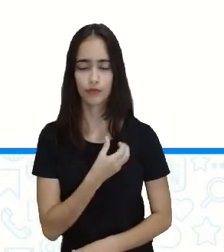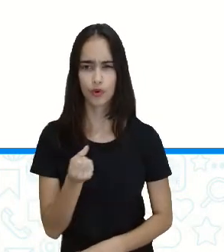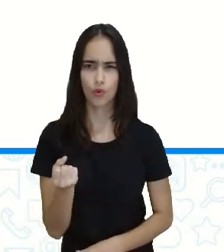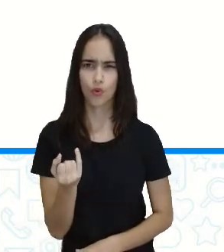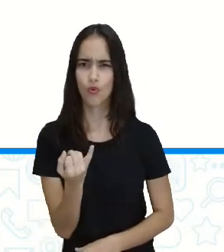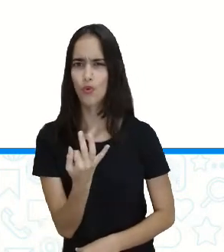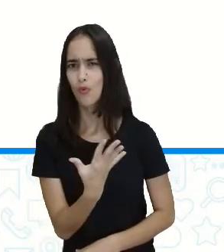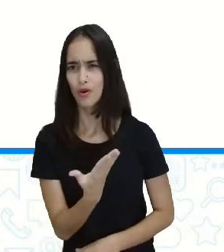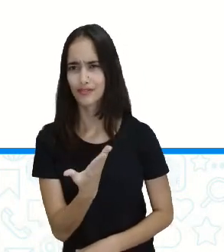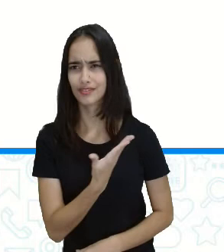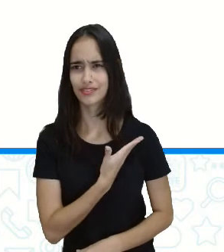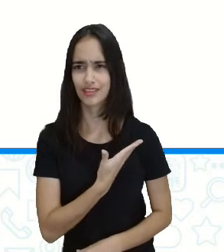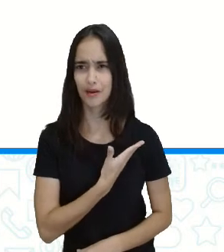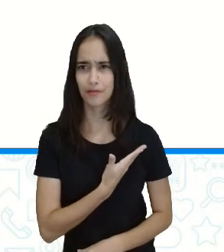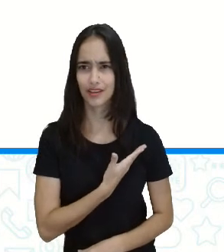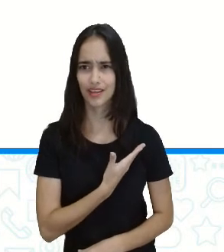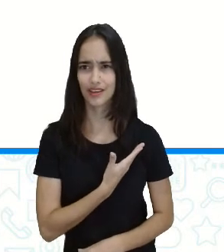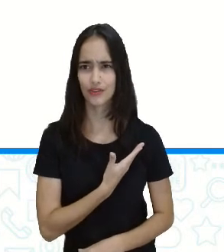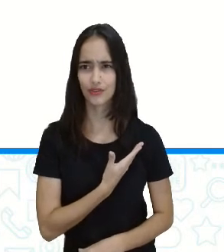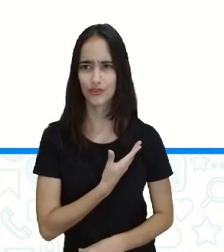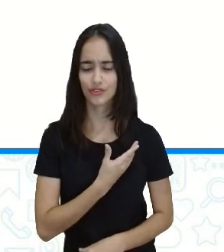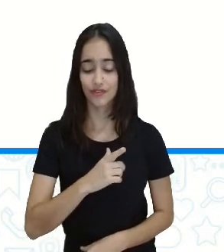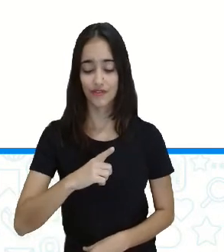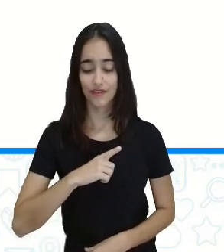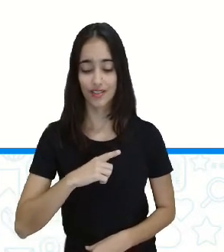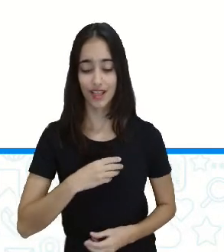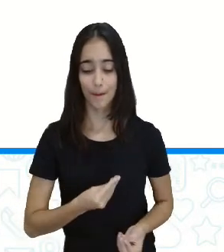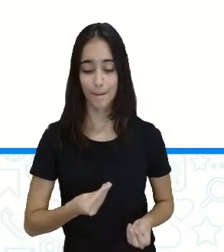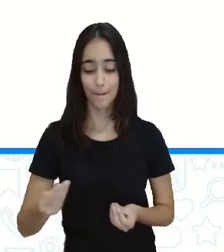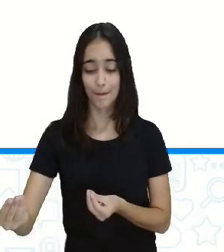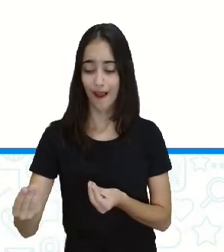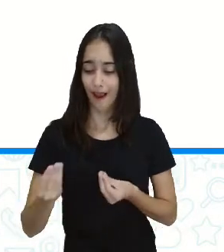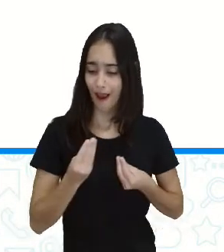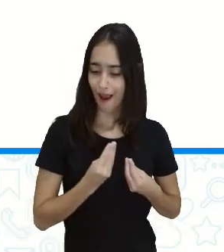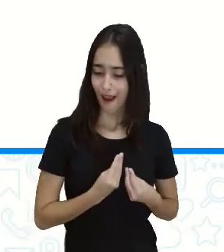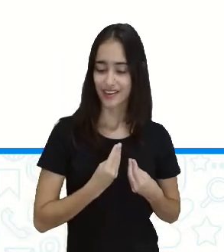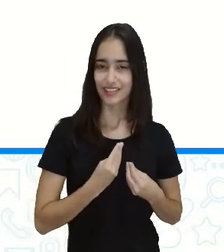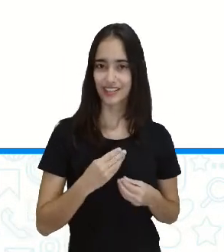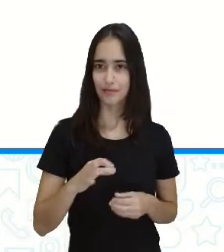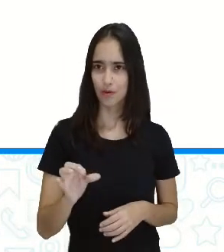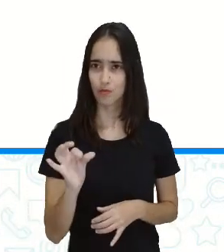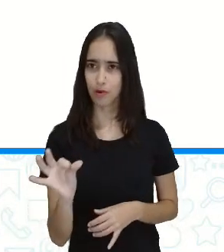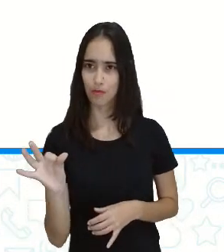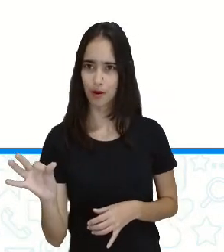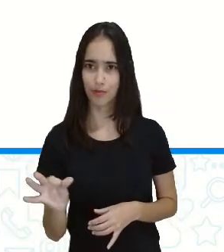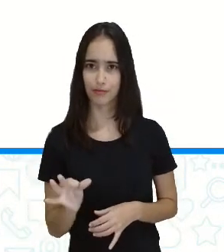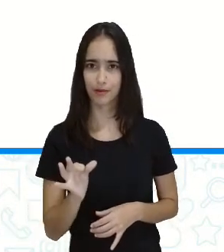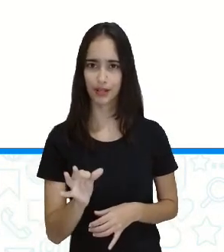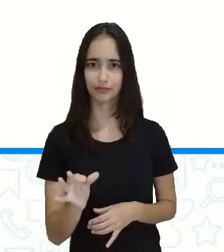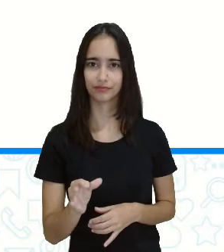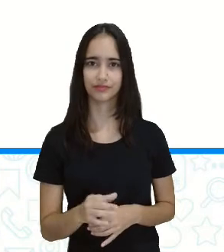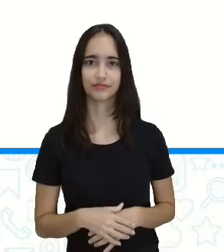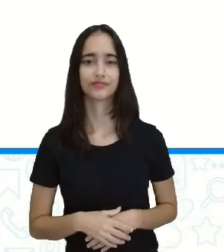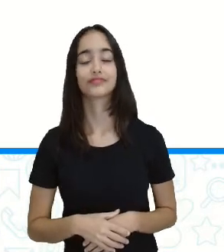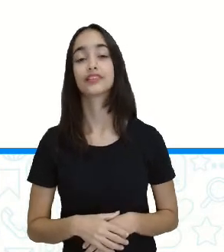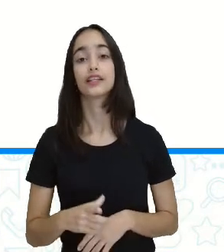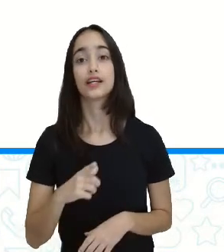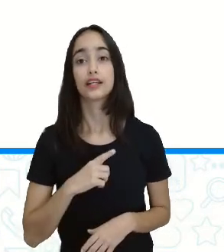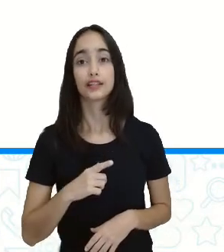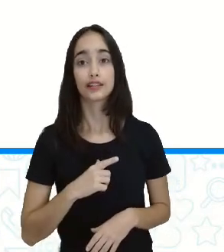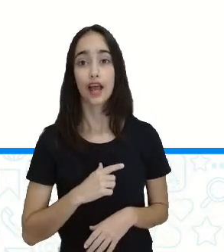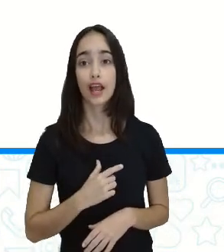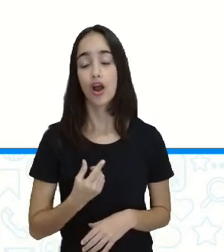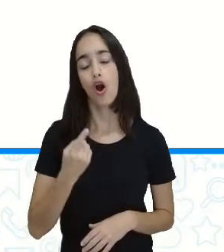está trazendo a quantidade de bolas de gude e também está trazendo quantas bolas ele vai entregar